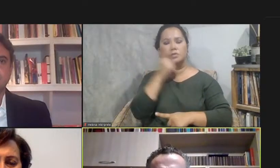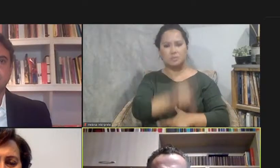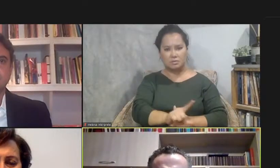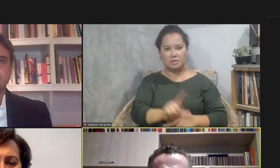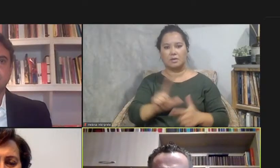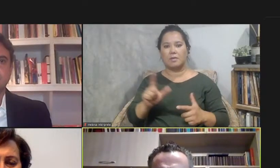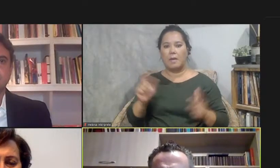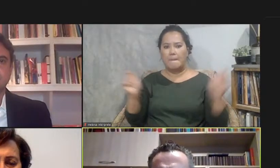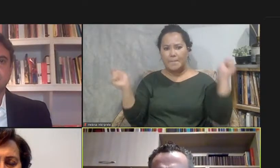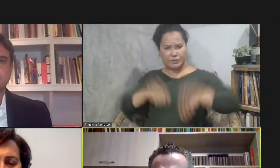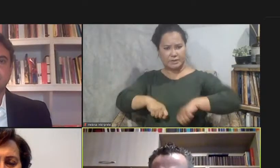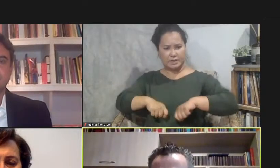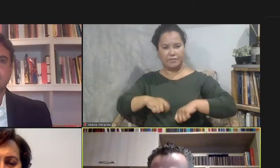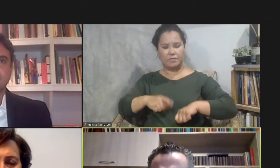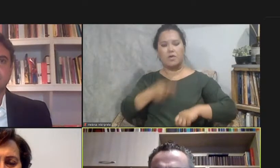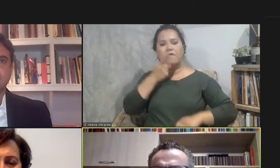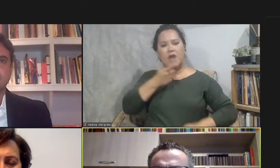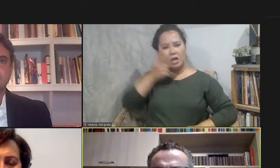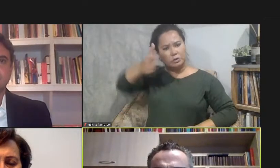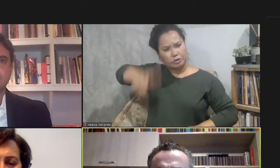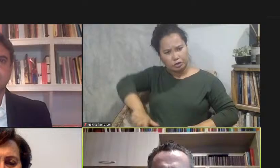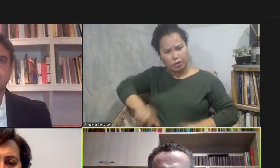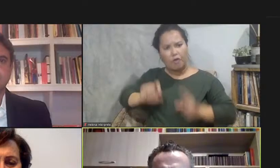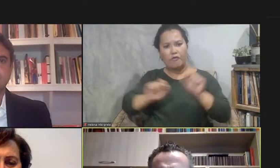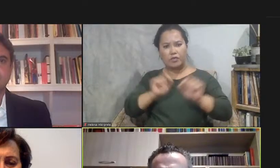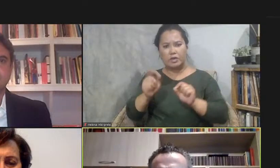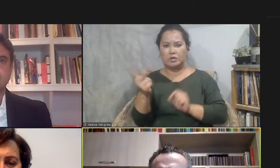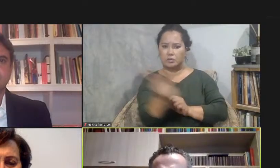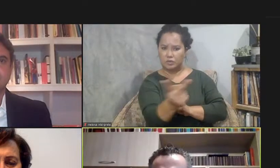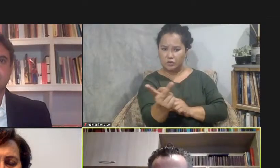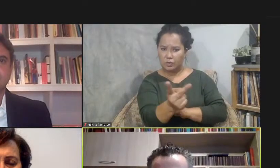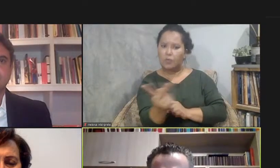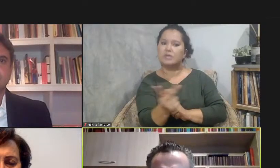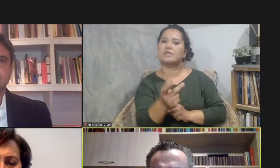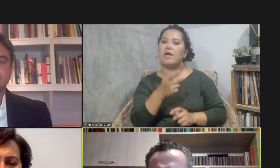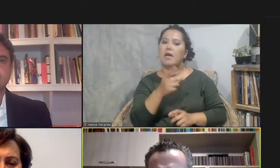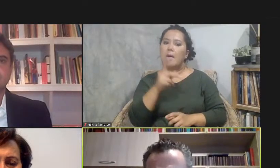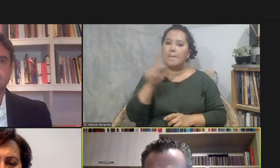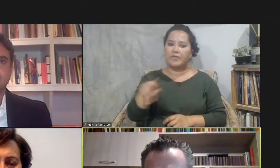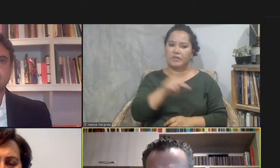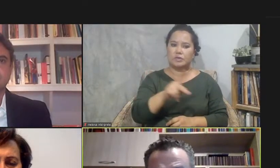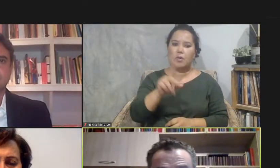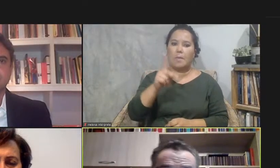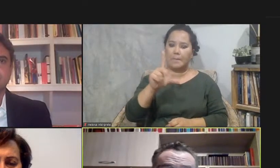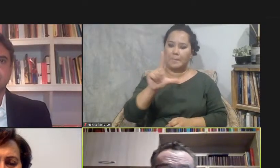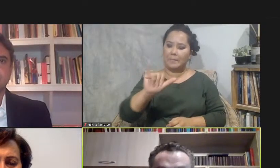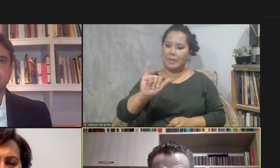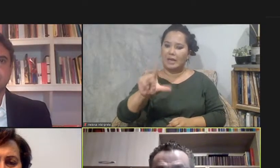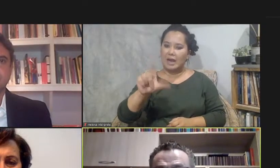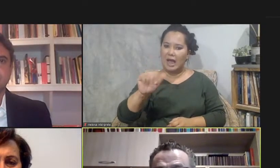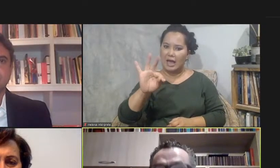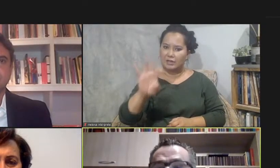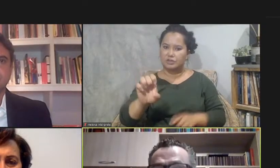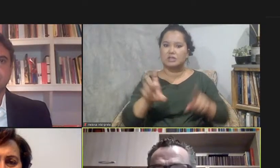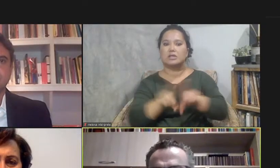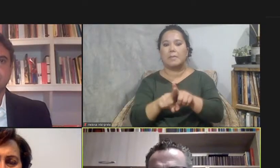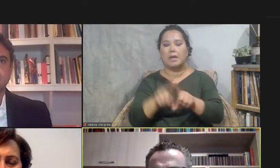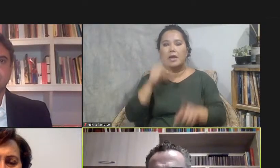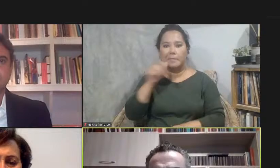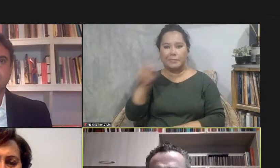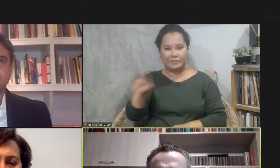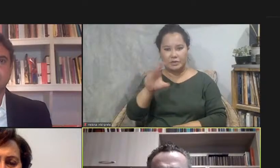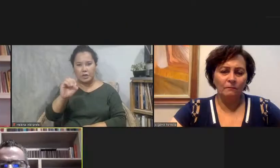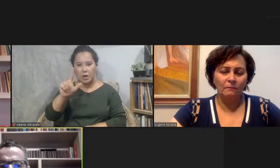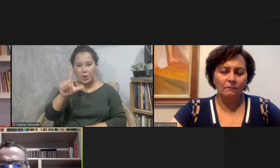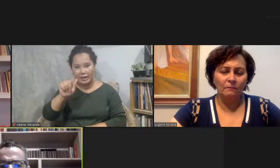Mir já falou, o professor Pilate, nosso profundo agradecimento, né, e nossos parabéns a todos aqueles que construíram, né,